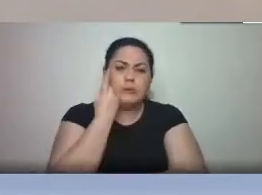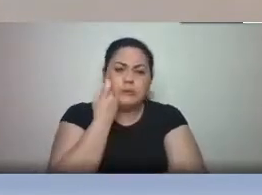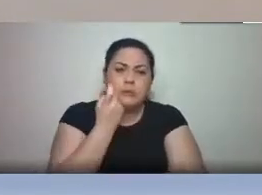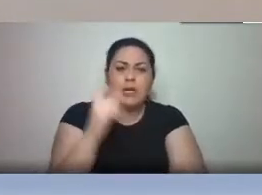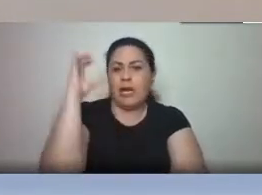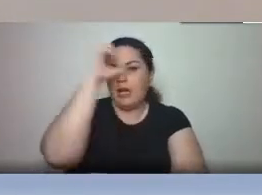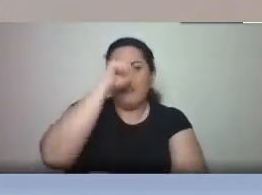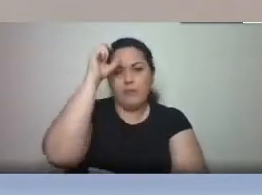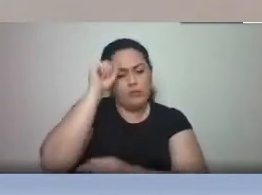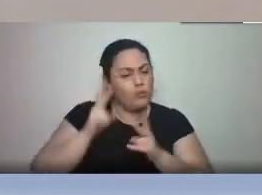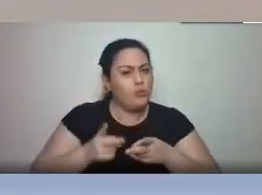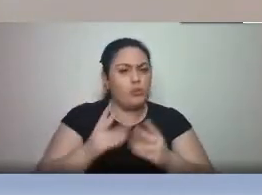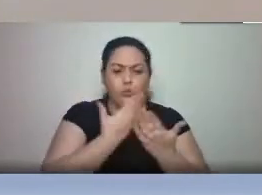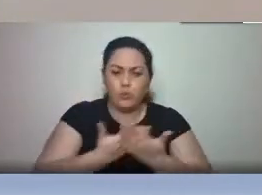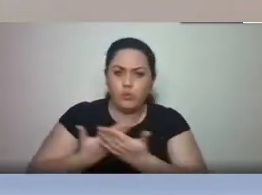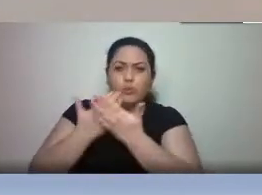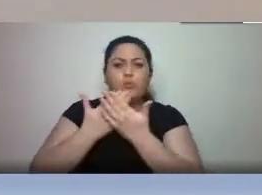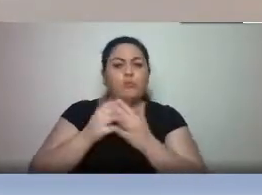se aperfeiçoando.